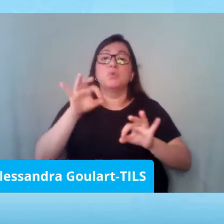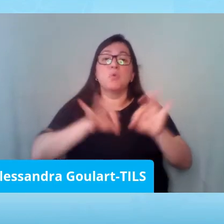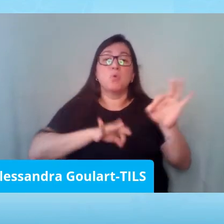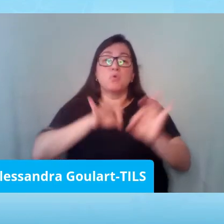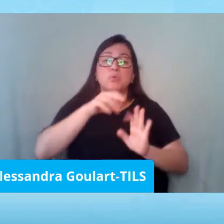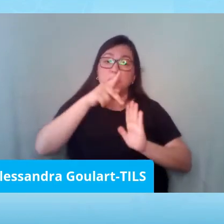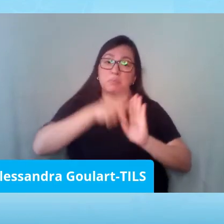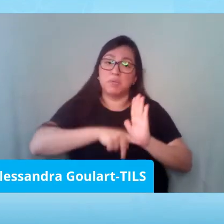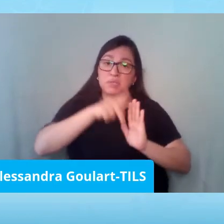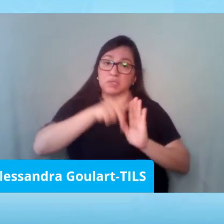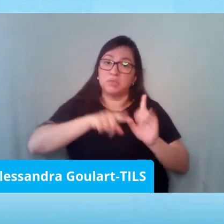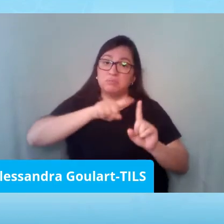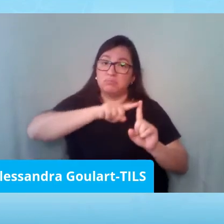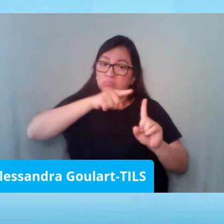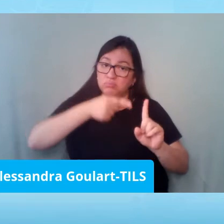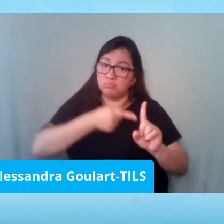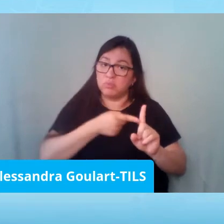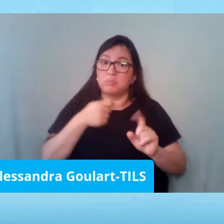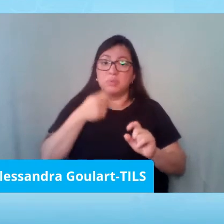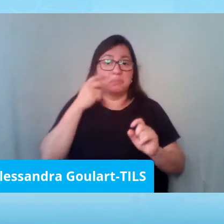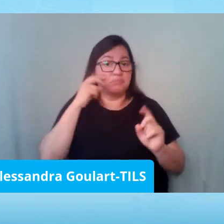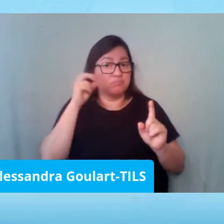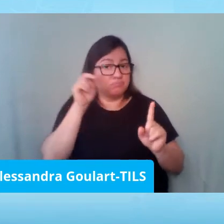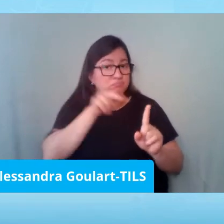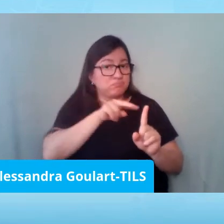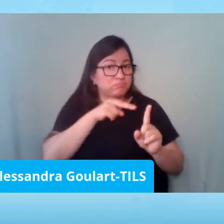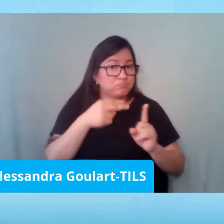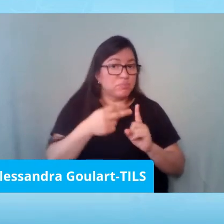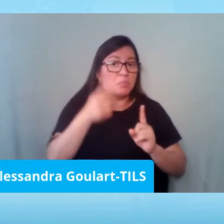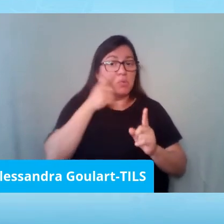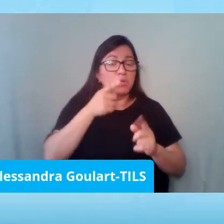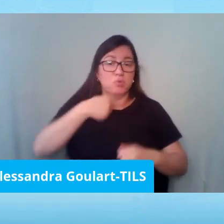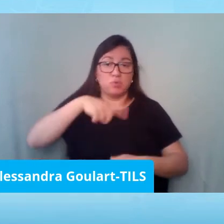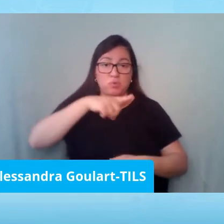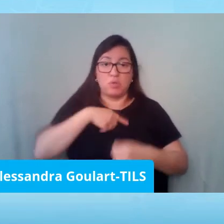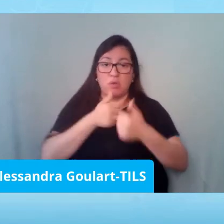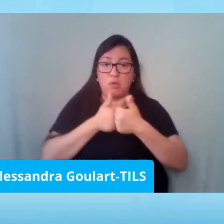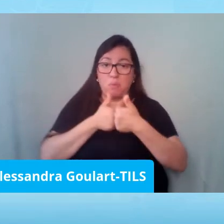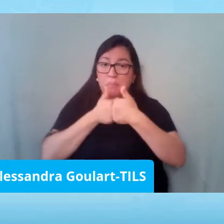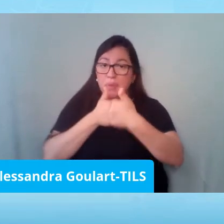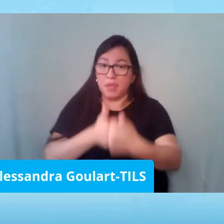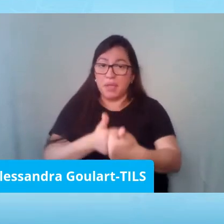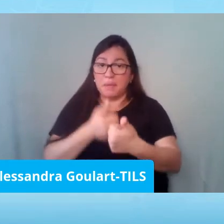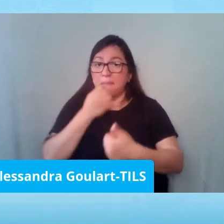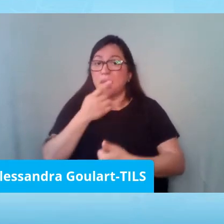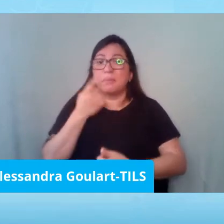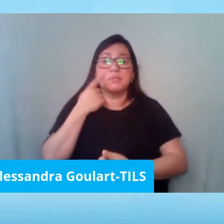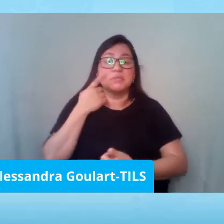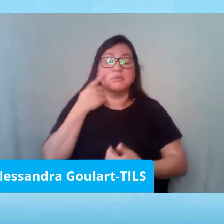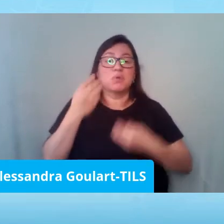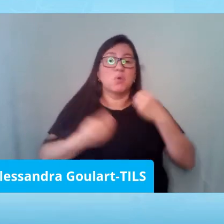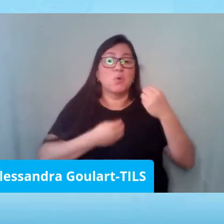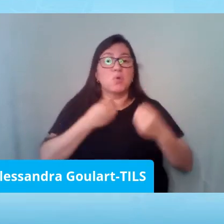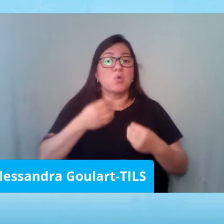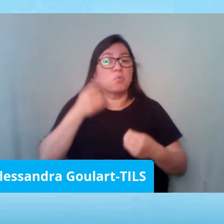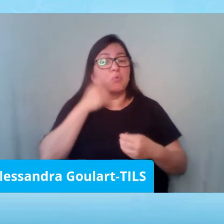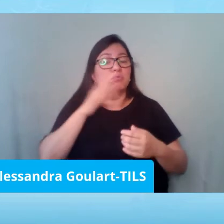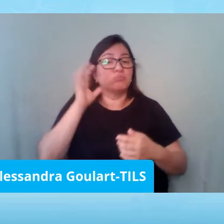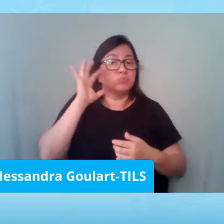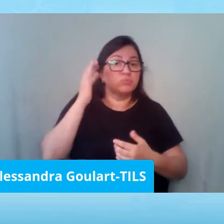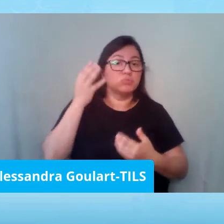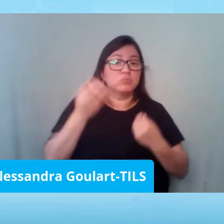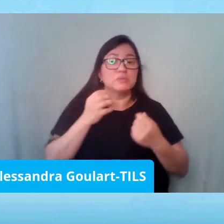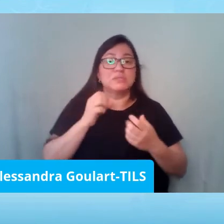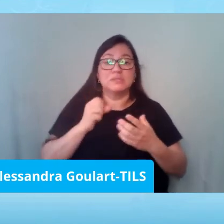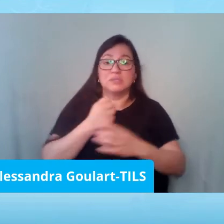vai ter que ser pensada para que a gente possa acompanhar mais de perto, para que a gente faça esse acompanhamento de forma